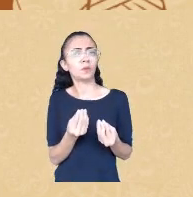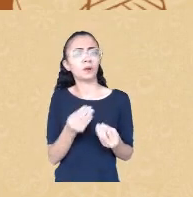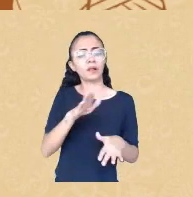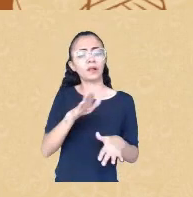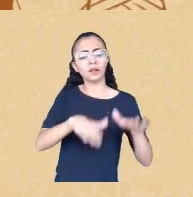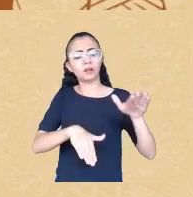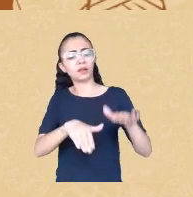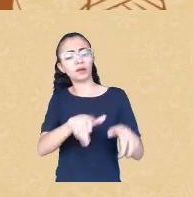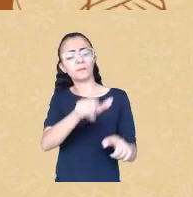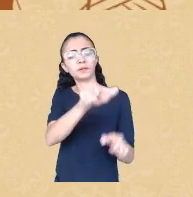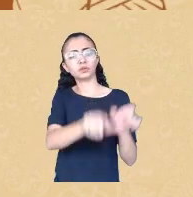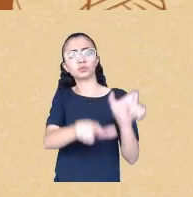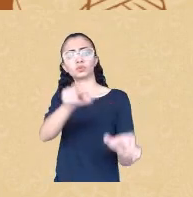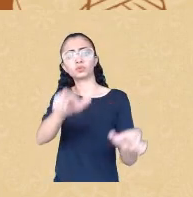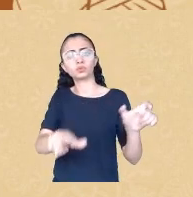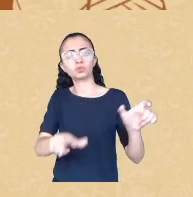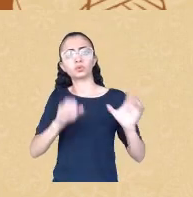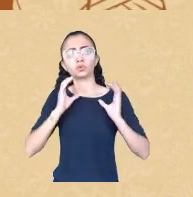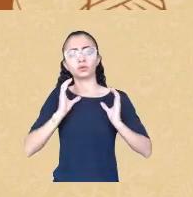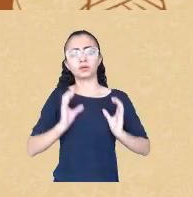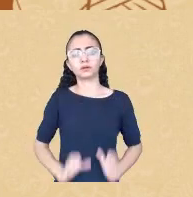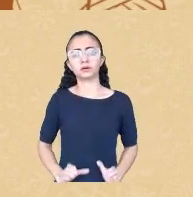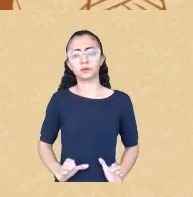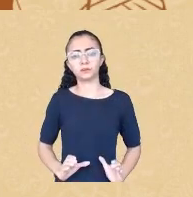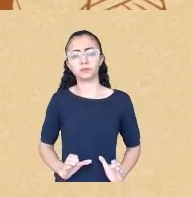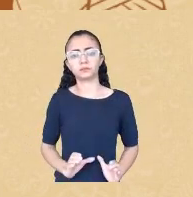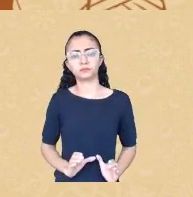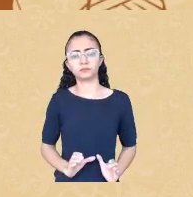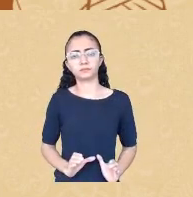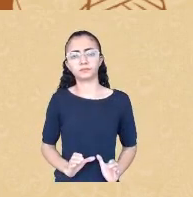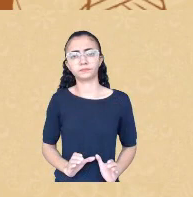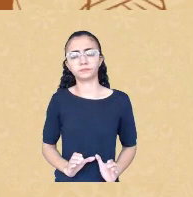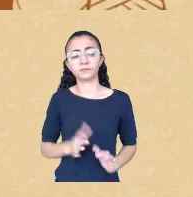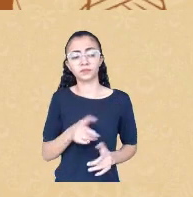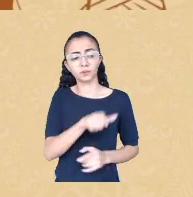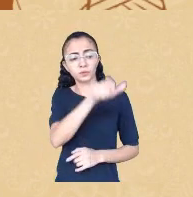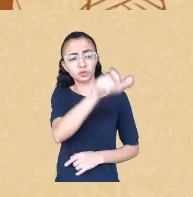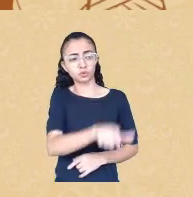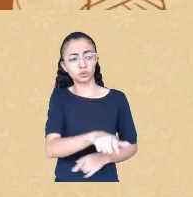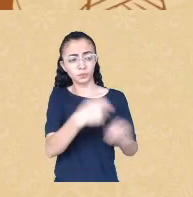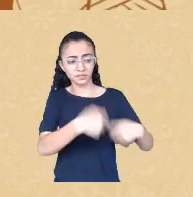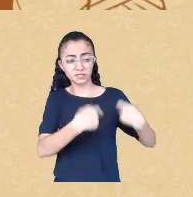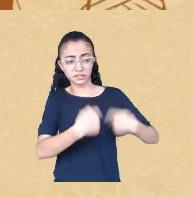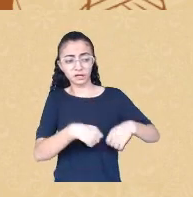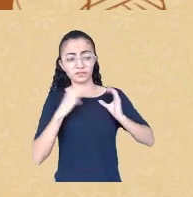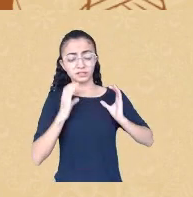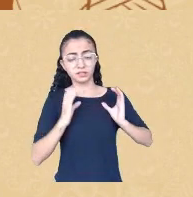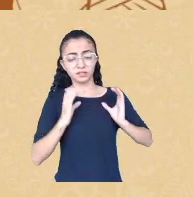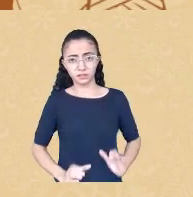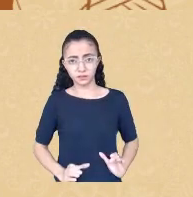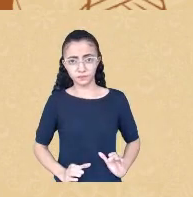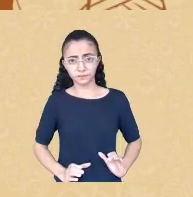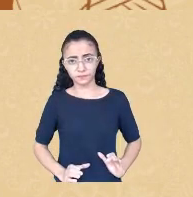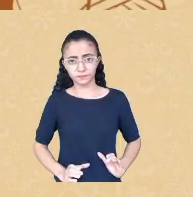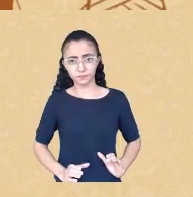de cidadania. Então, o sujeito que era para ser um cidadão, no caso, os sujeitos que são